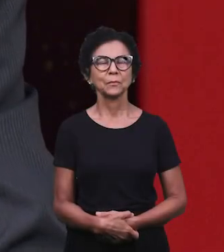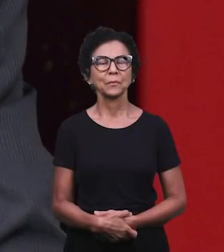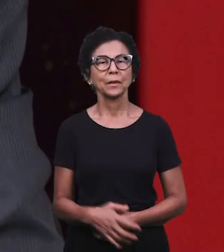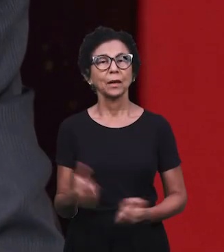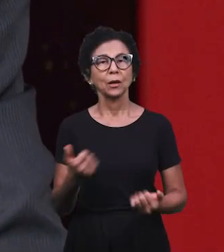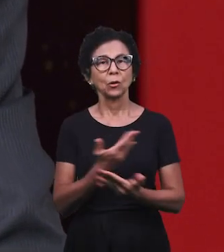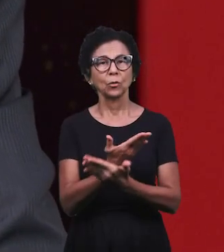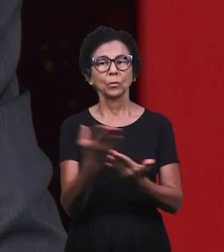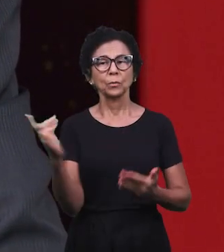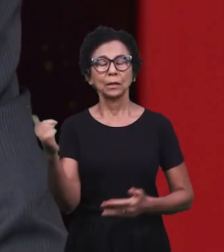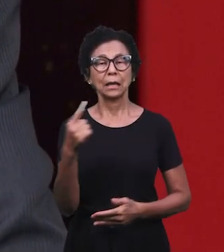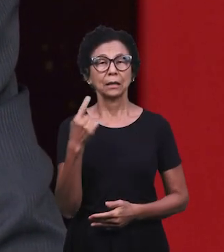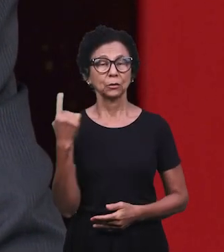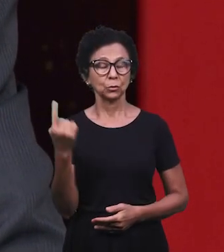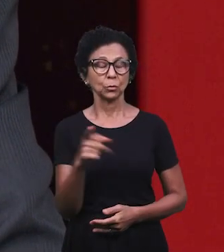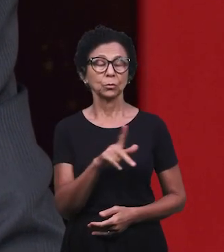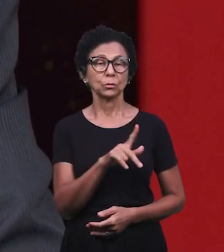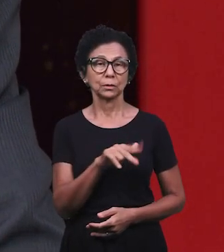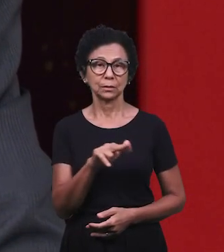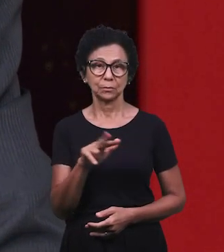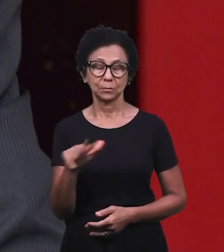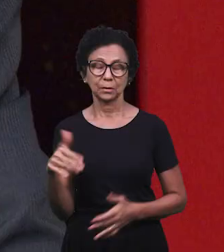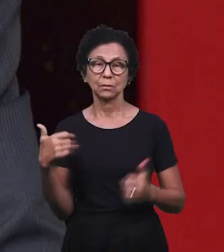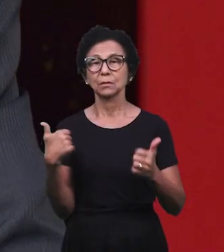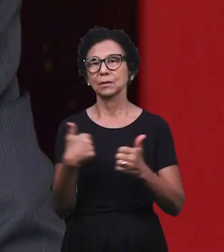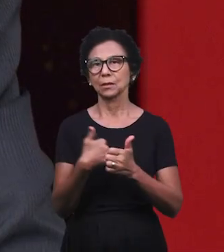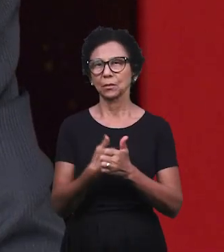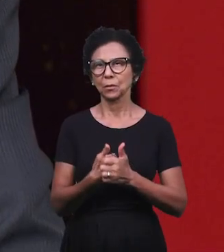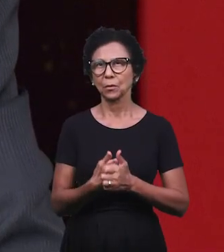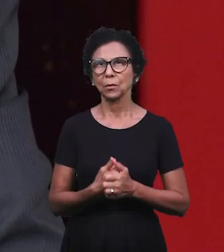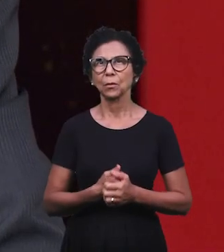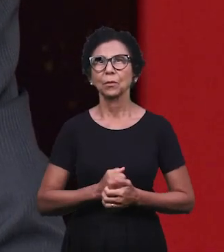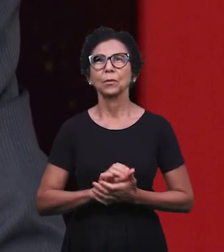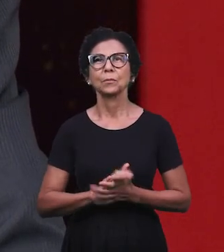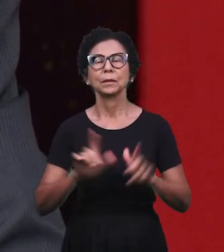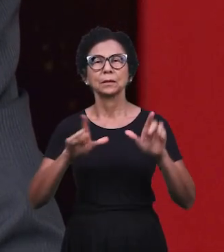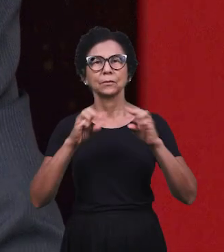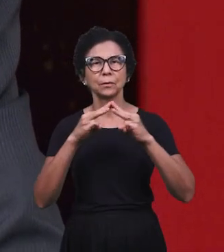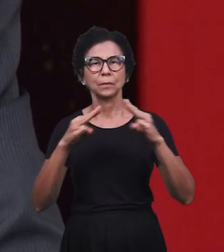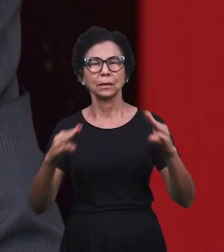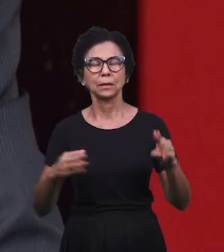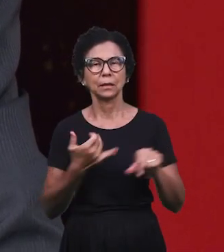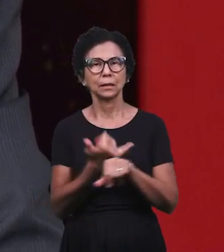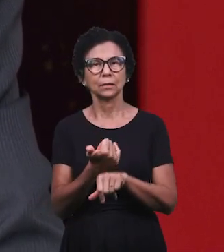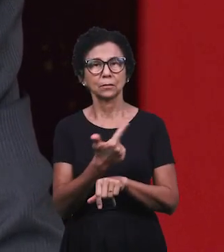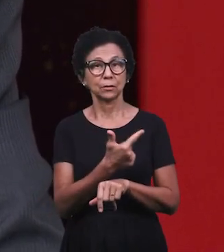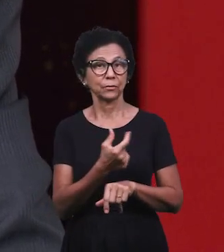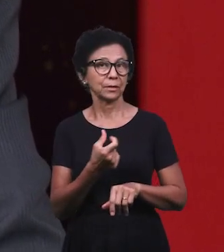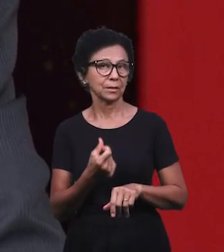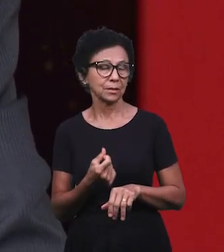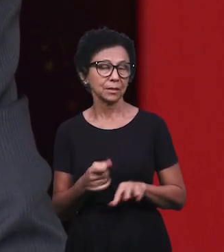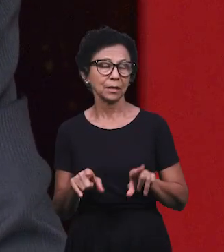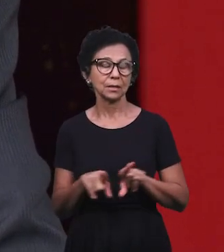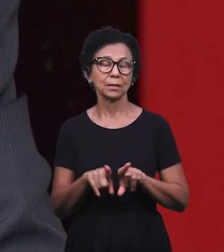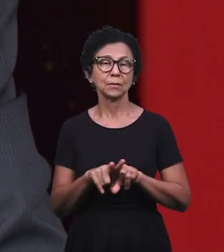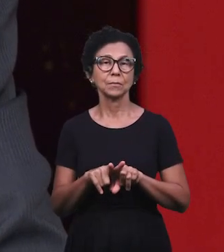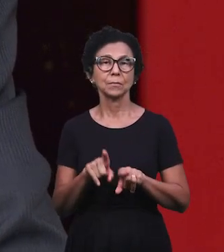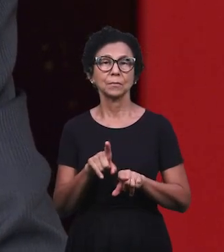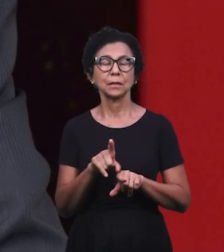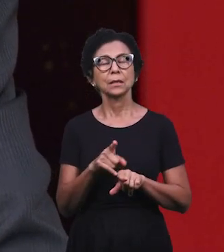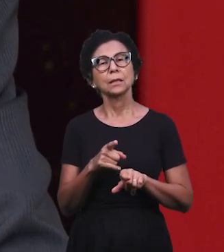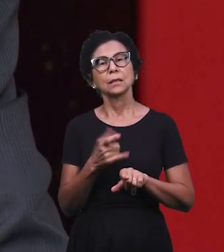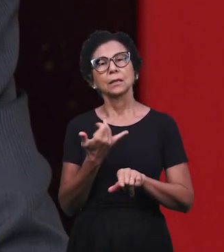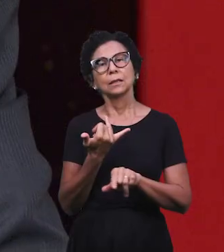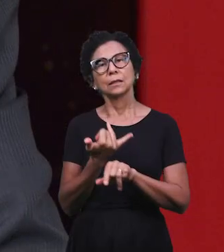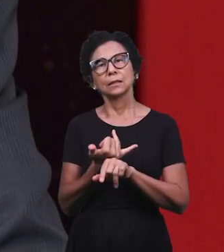Quero saudar todos os nossos irmãos que estão nos acompanhando pela TV Manaim, canal 126, via Embratel, e também pelo